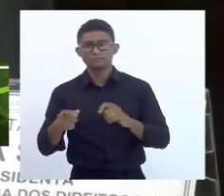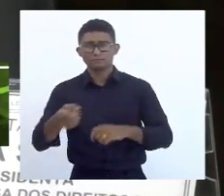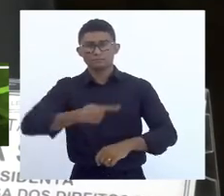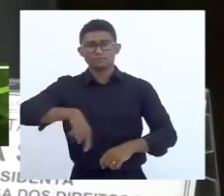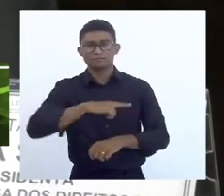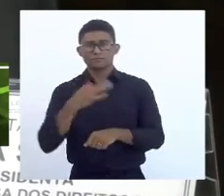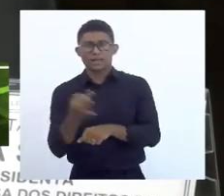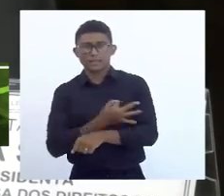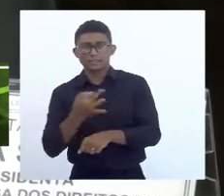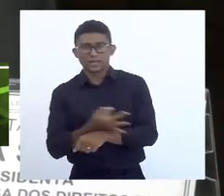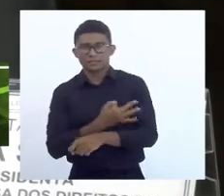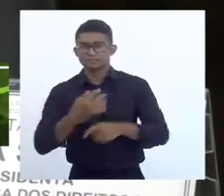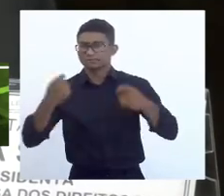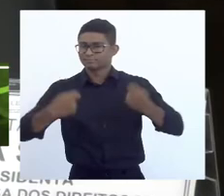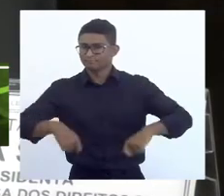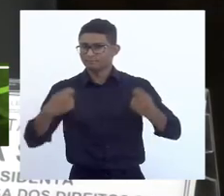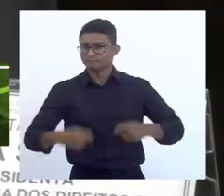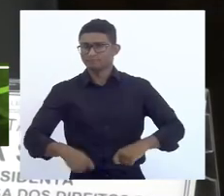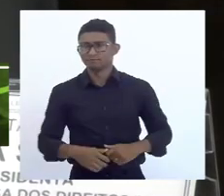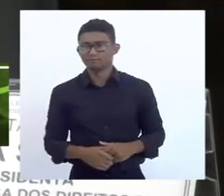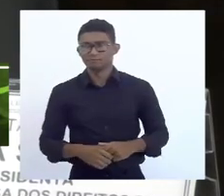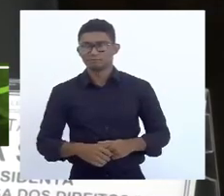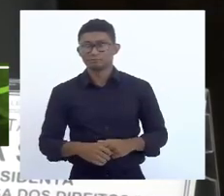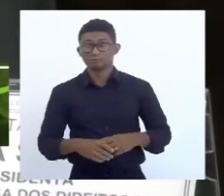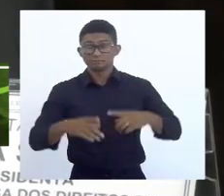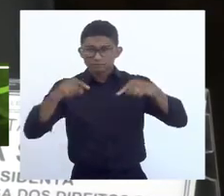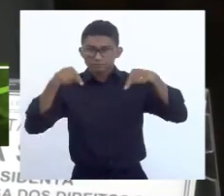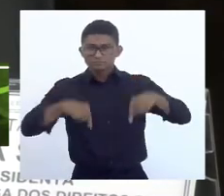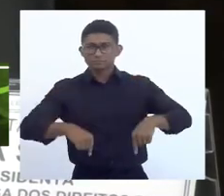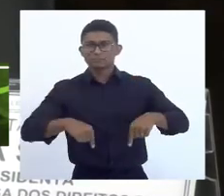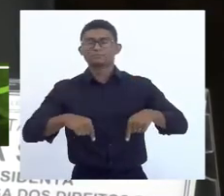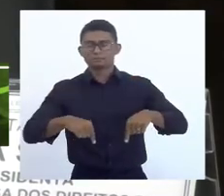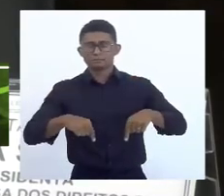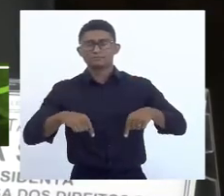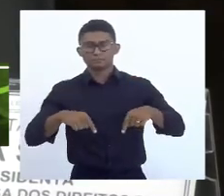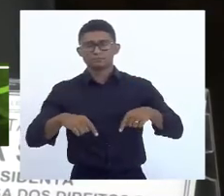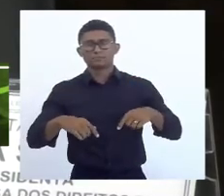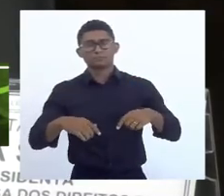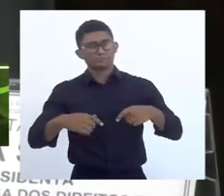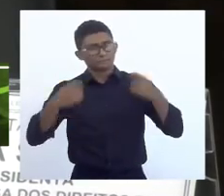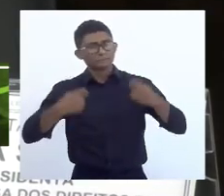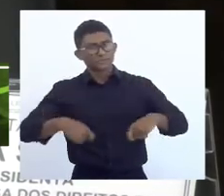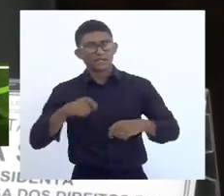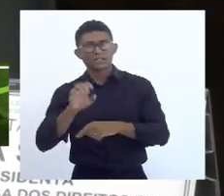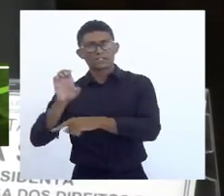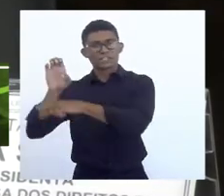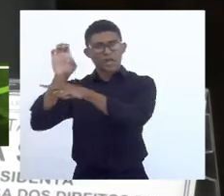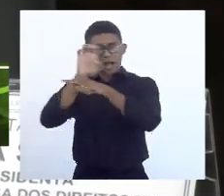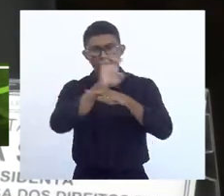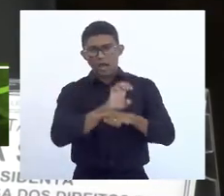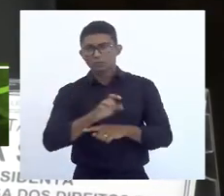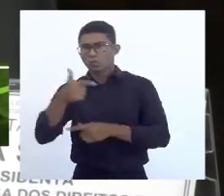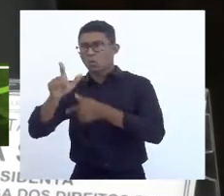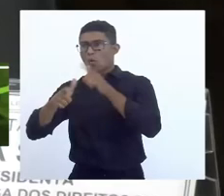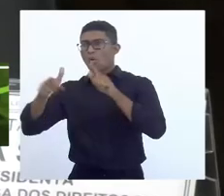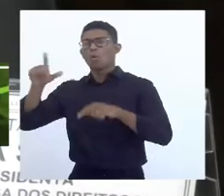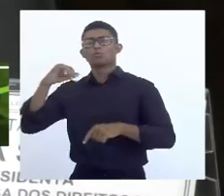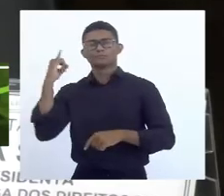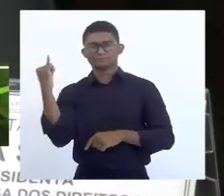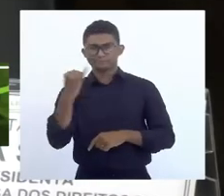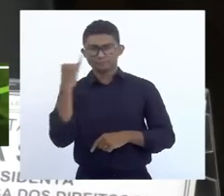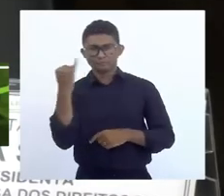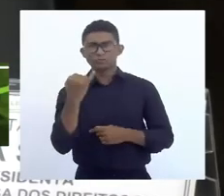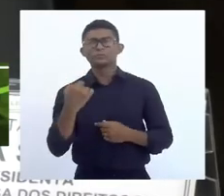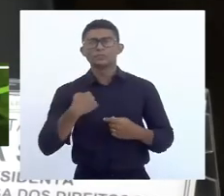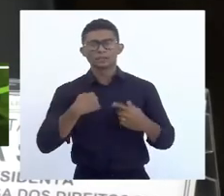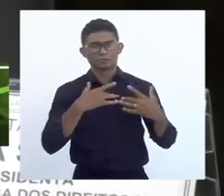mais permanente para isso. Acho que esse espaço aqui ser repetido em outros estados é fundamental e me coloco total à